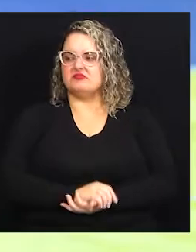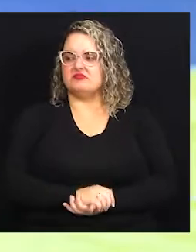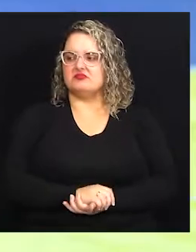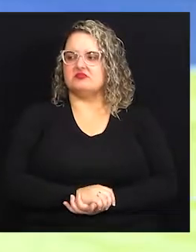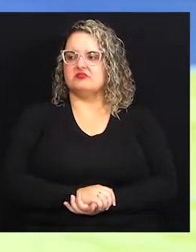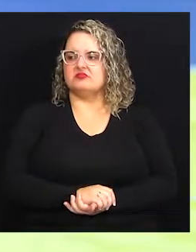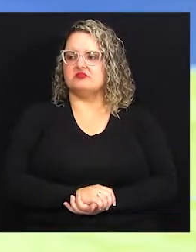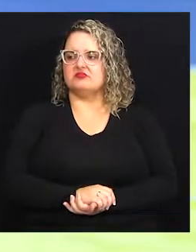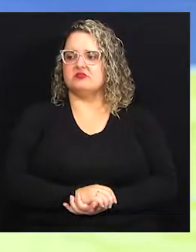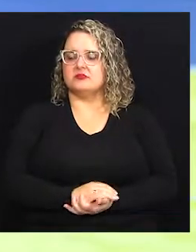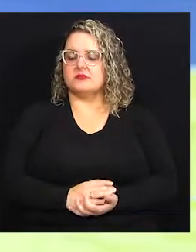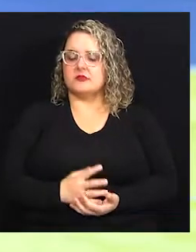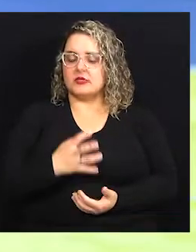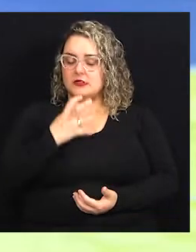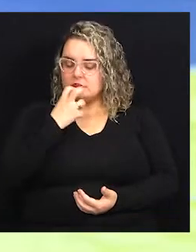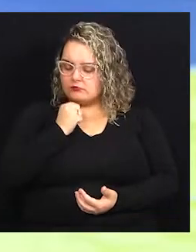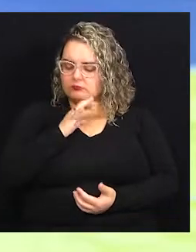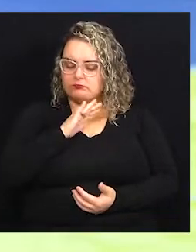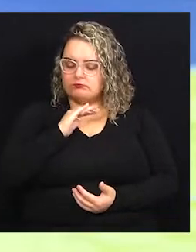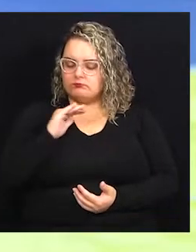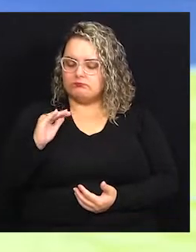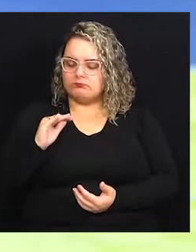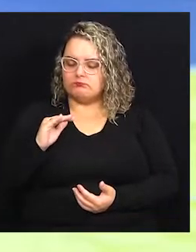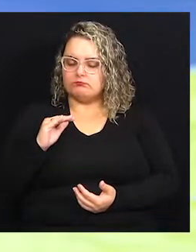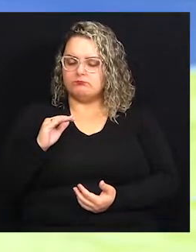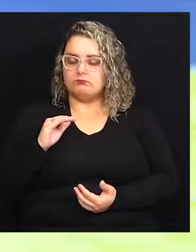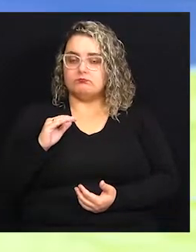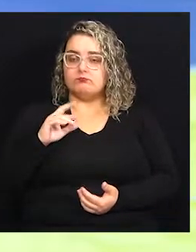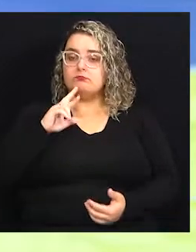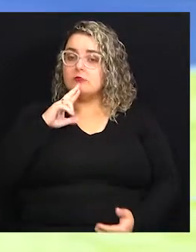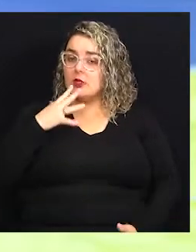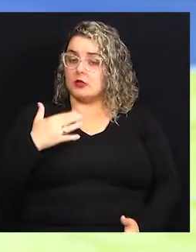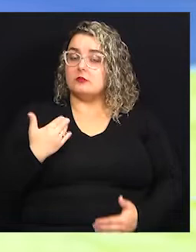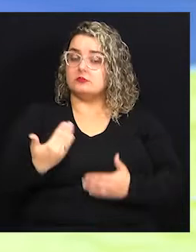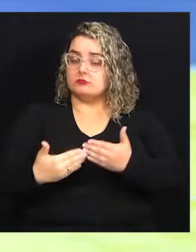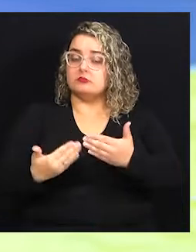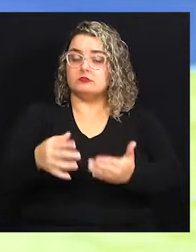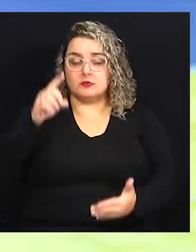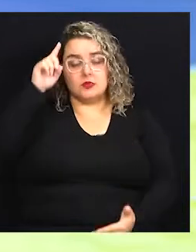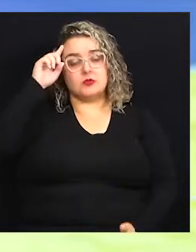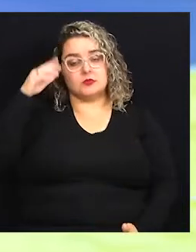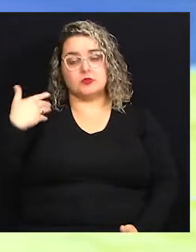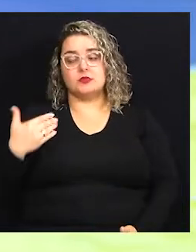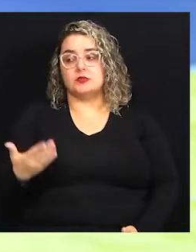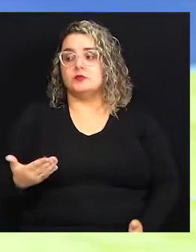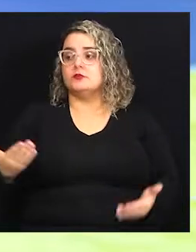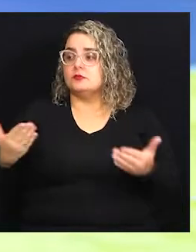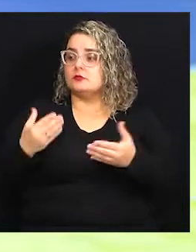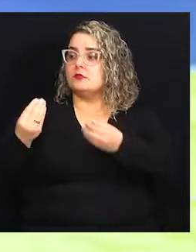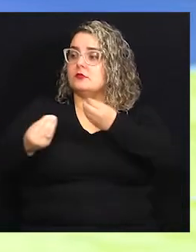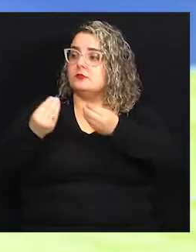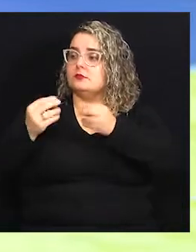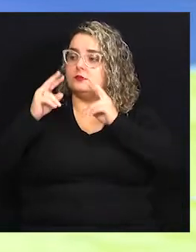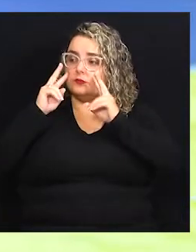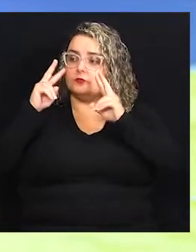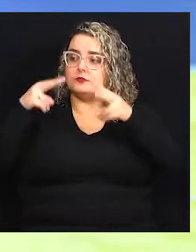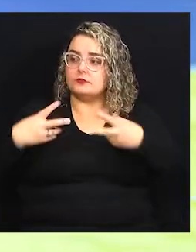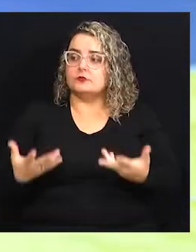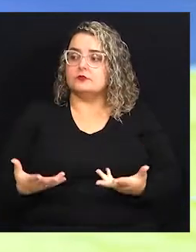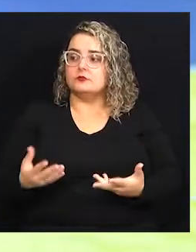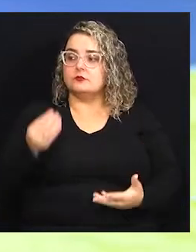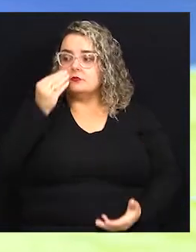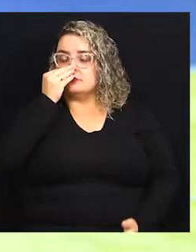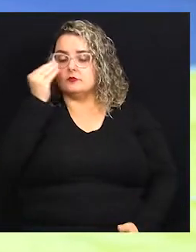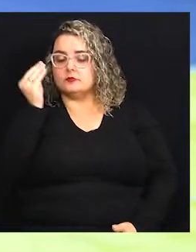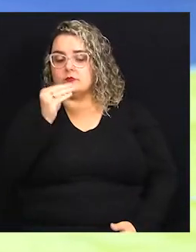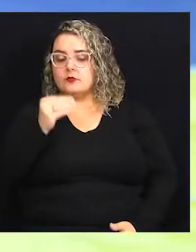engolia e a resposta vem sendo dada no dia a dia. E hoje, como que você enxerga essa discriminação